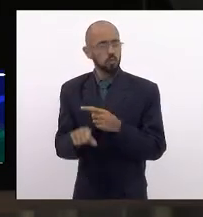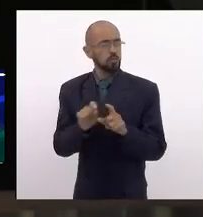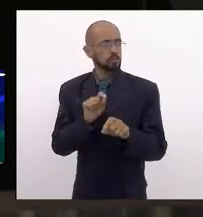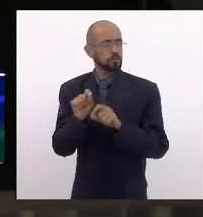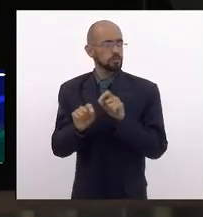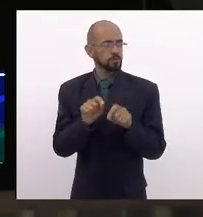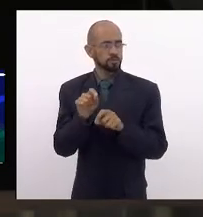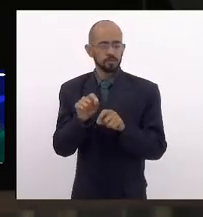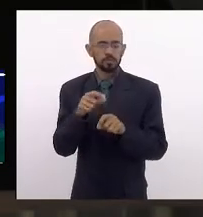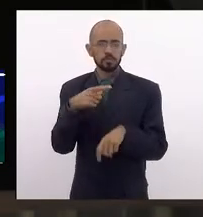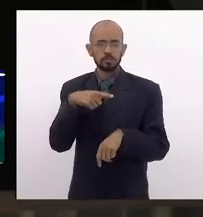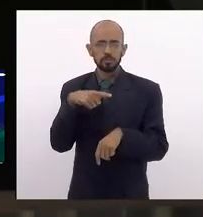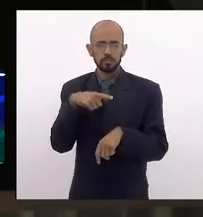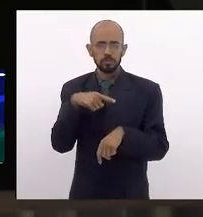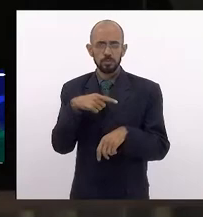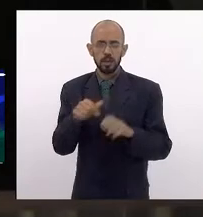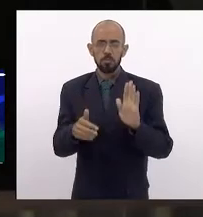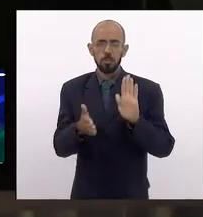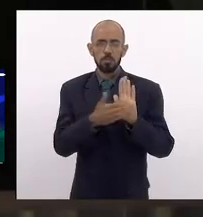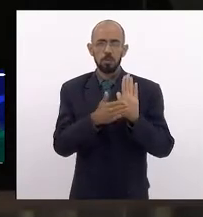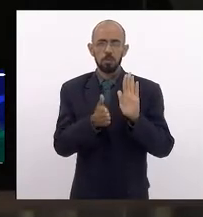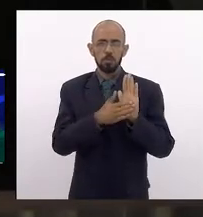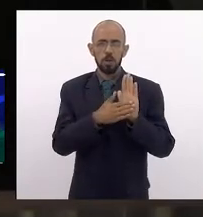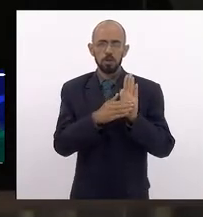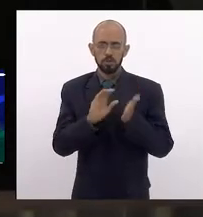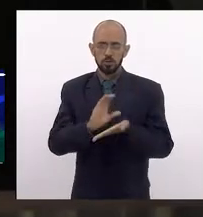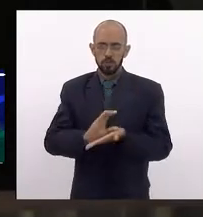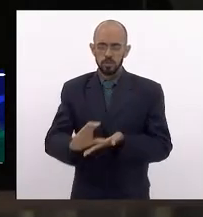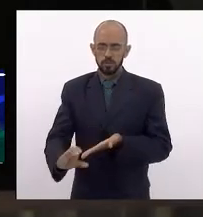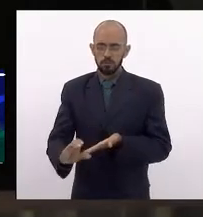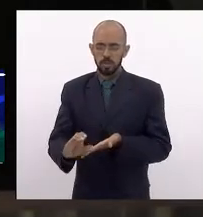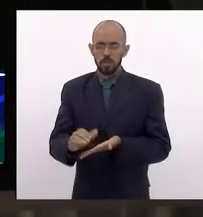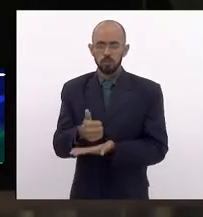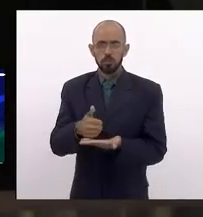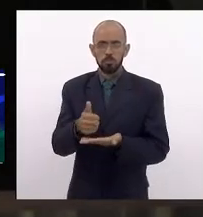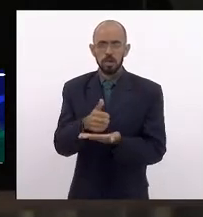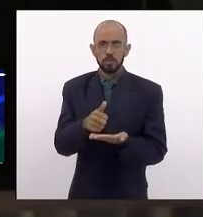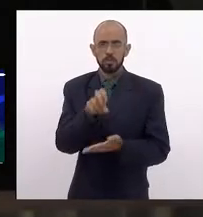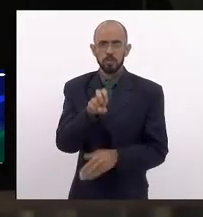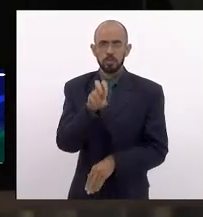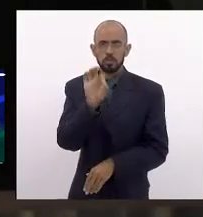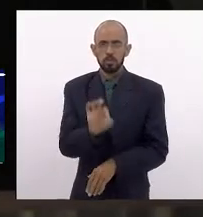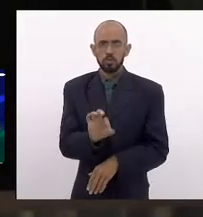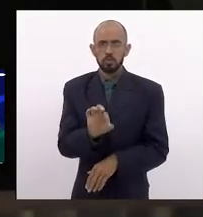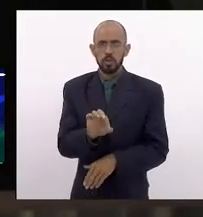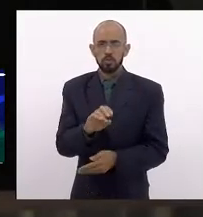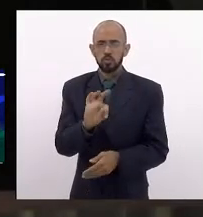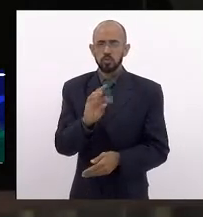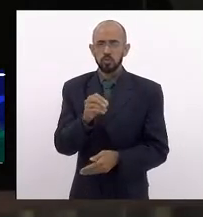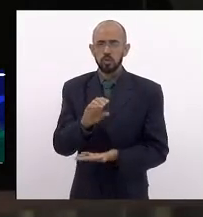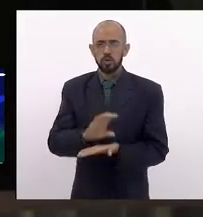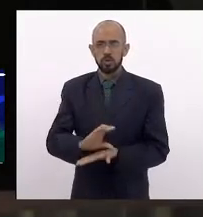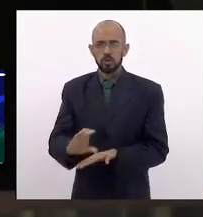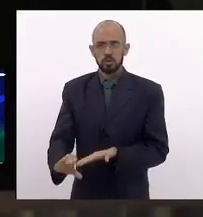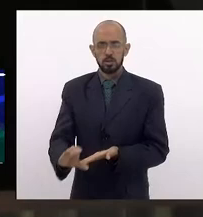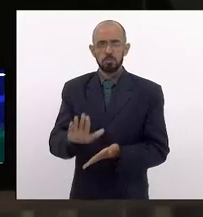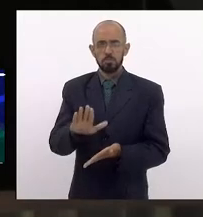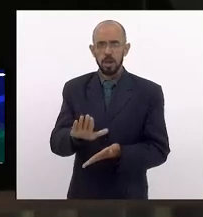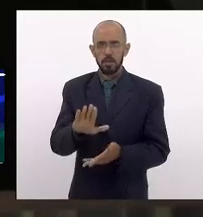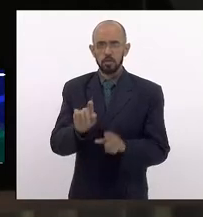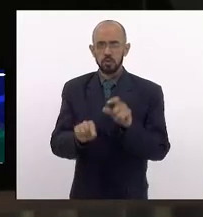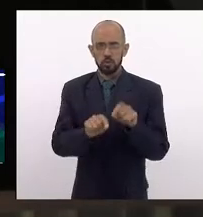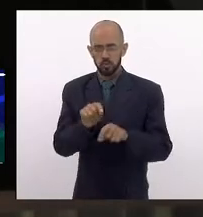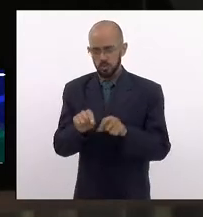a uma previsão de investimento mínimo de cinco por cento das receitas Mas